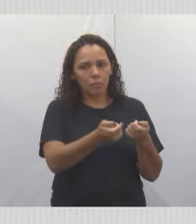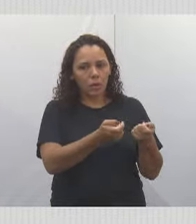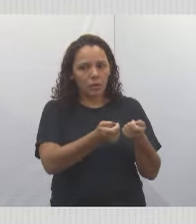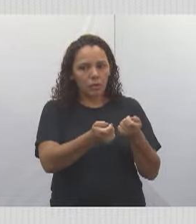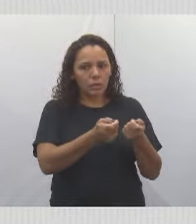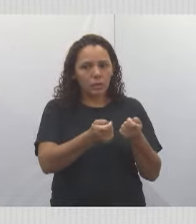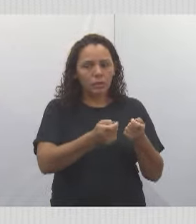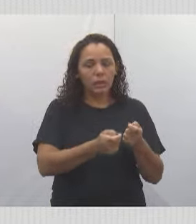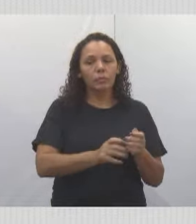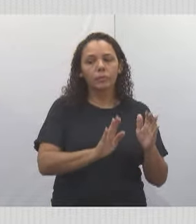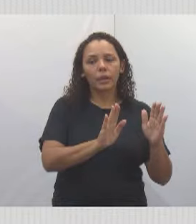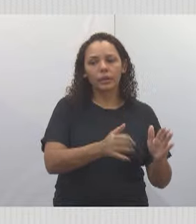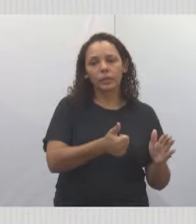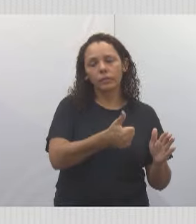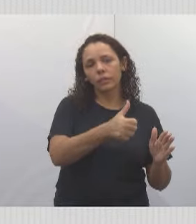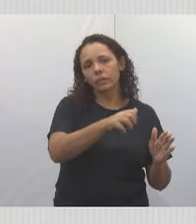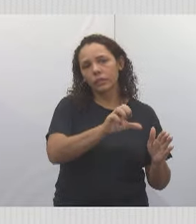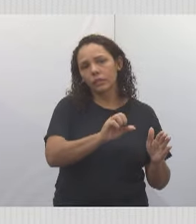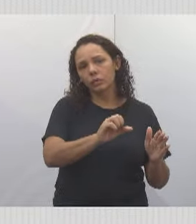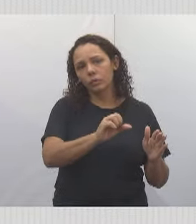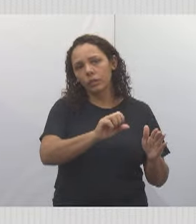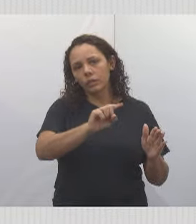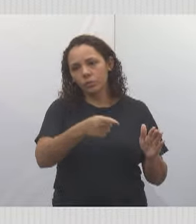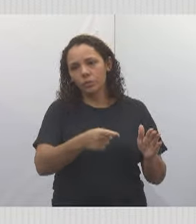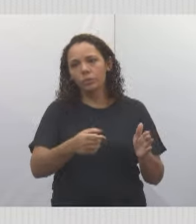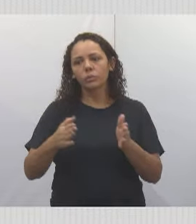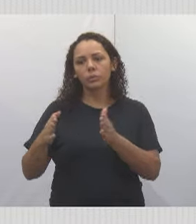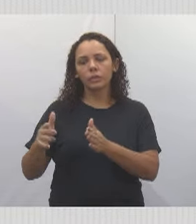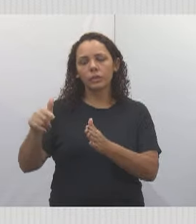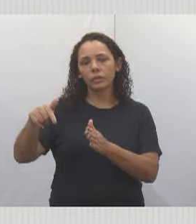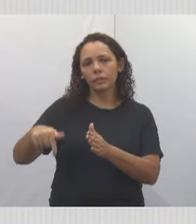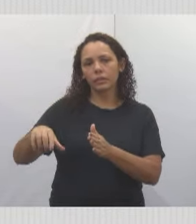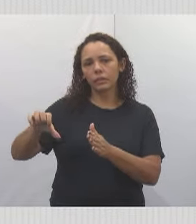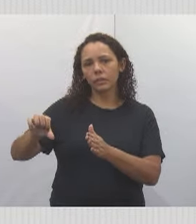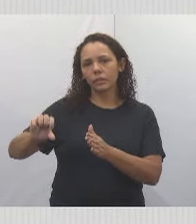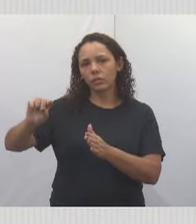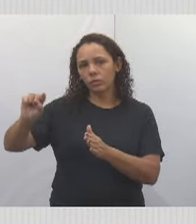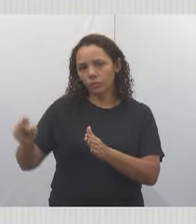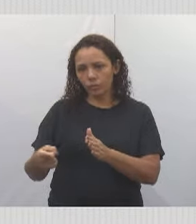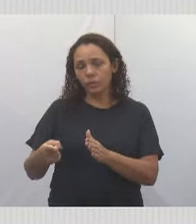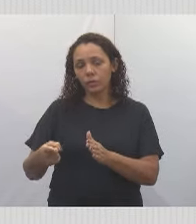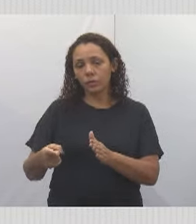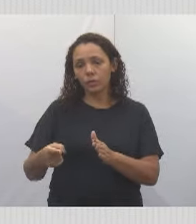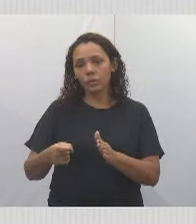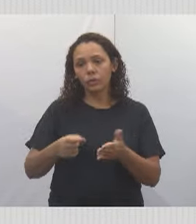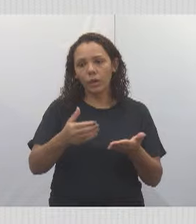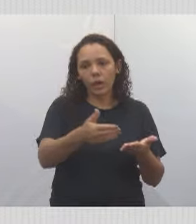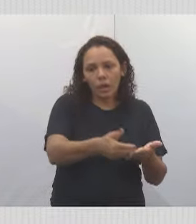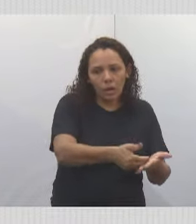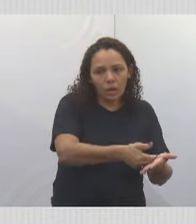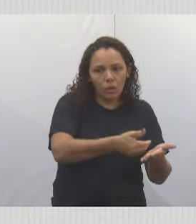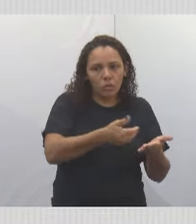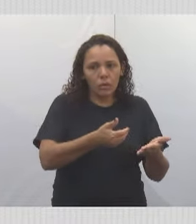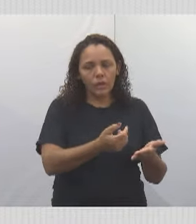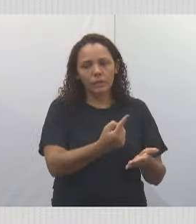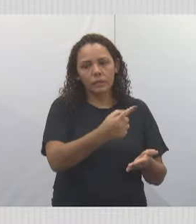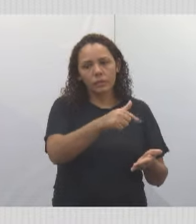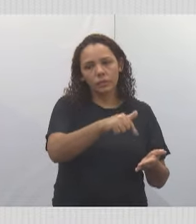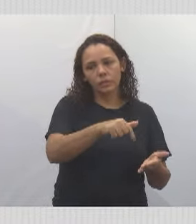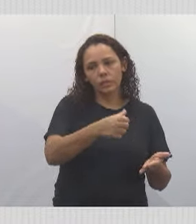110 mil, em 2024, 79 mil, a leitura de larvas coletadas 176 com